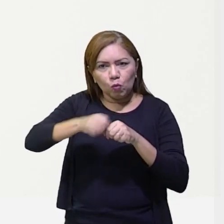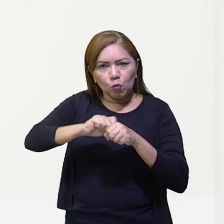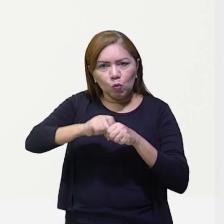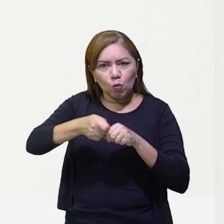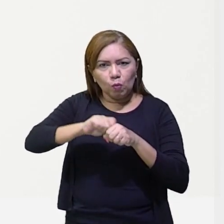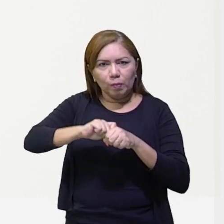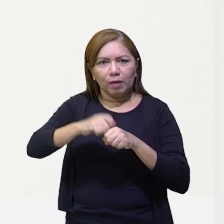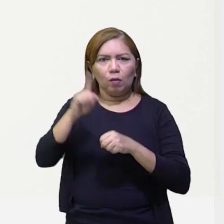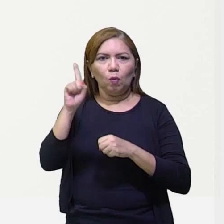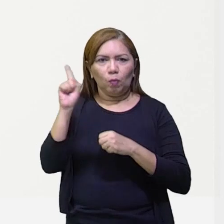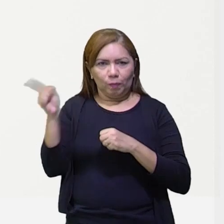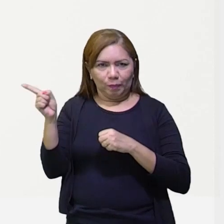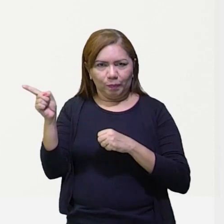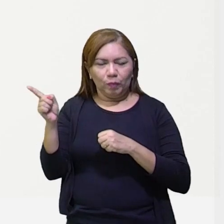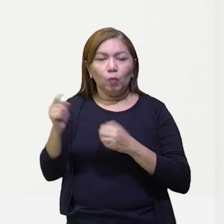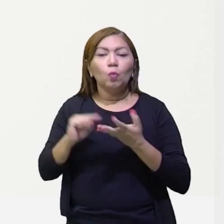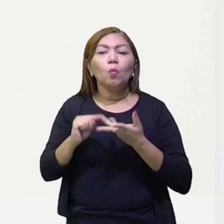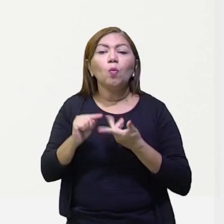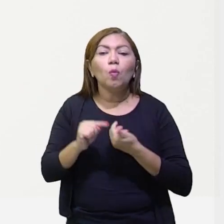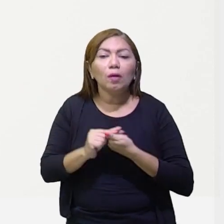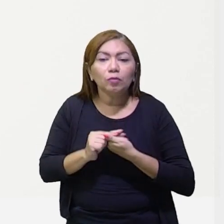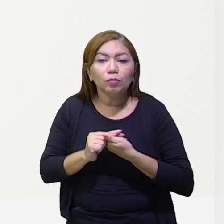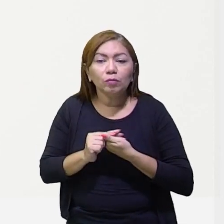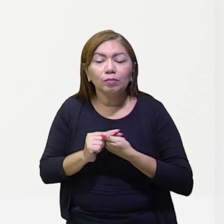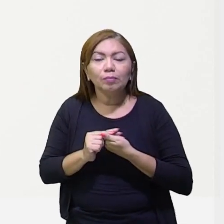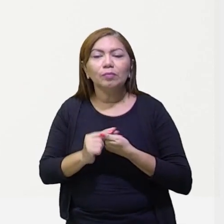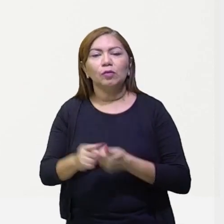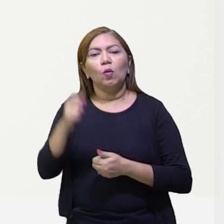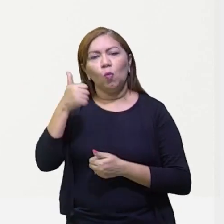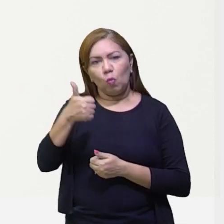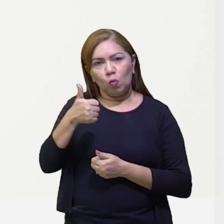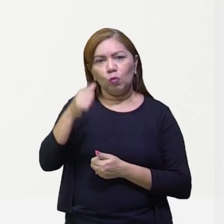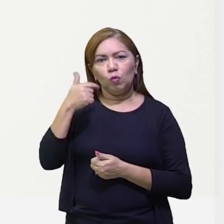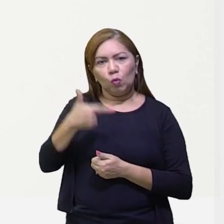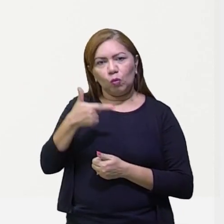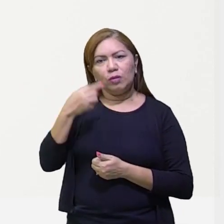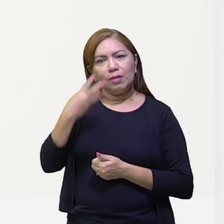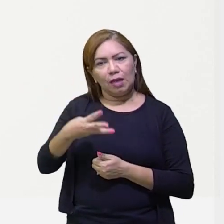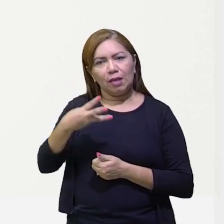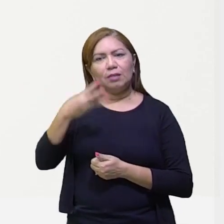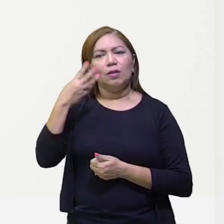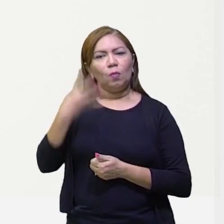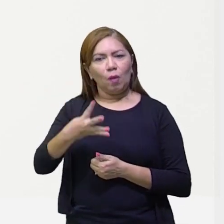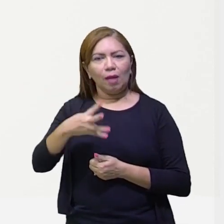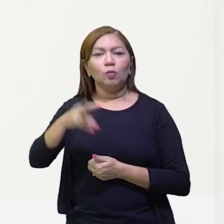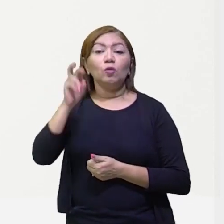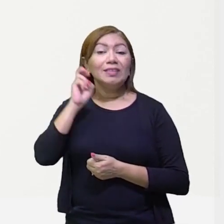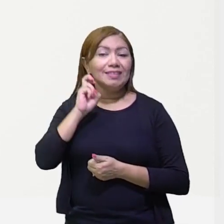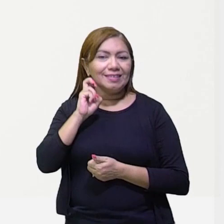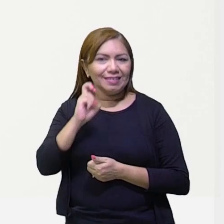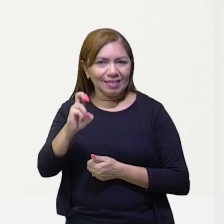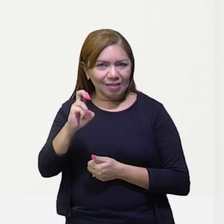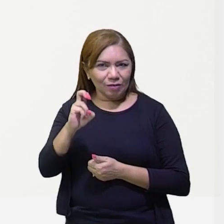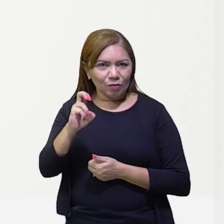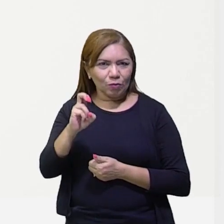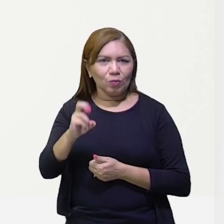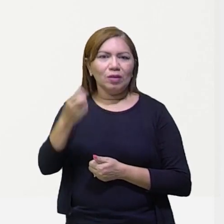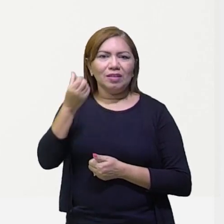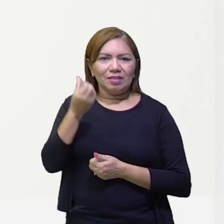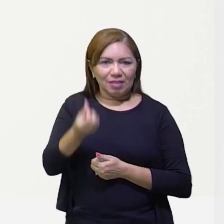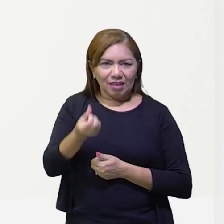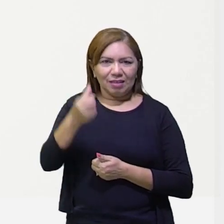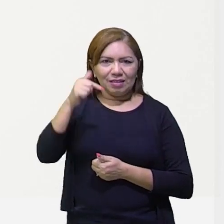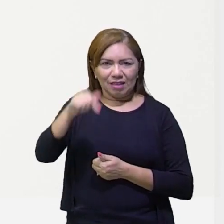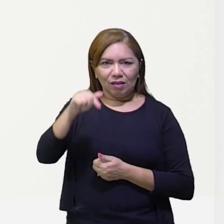Fran comprou... Muito bem, vamos fazer a contagem? 1, 2, 3, 4, 5, 6,